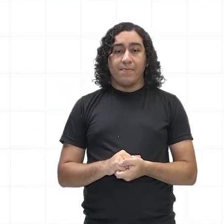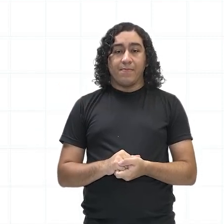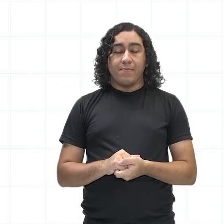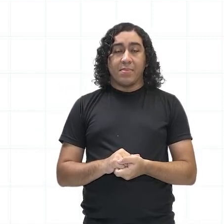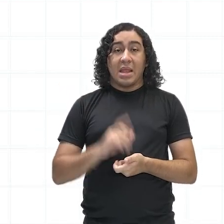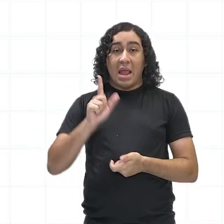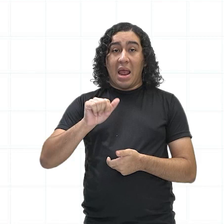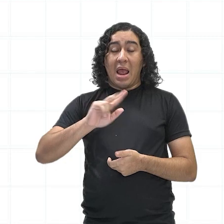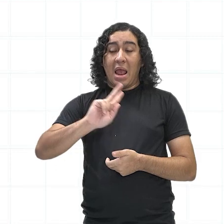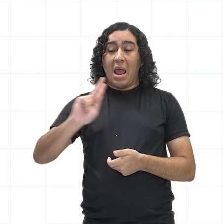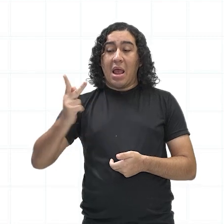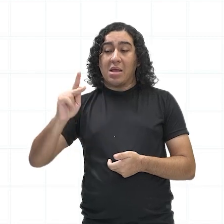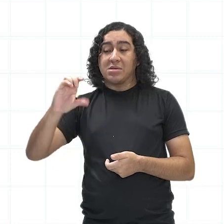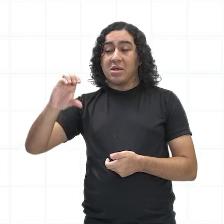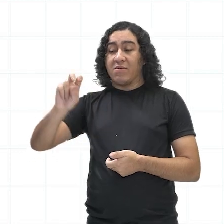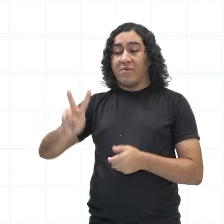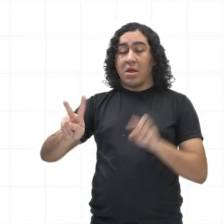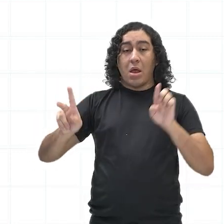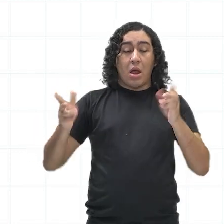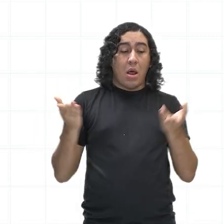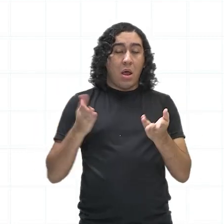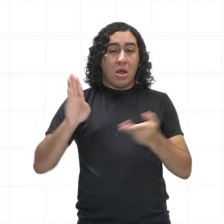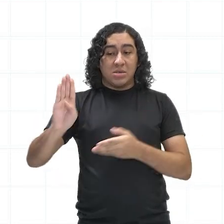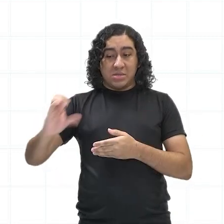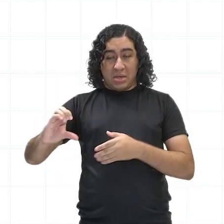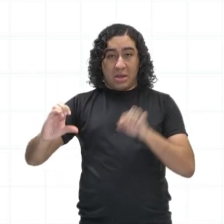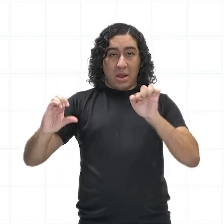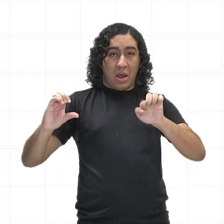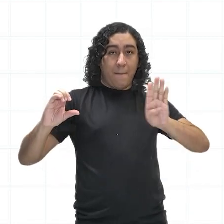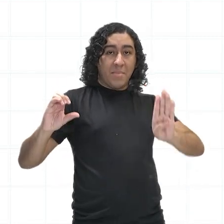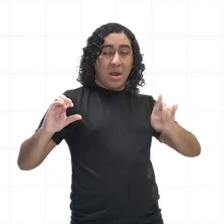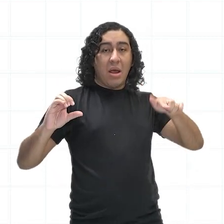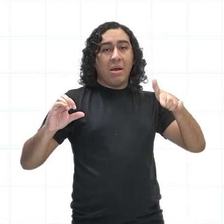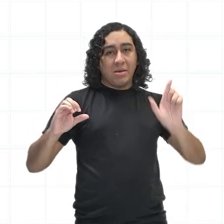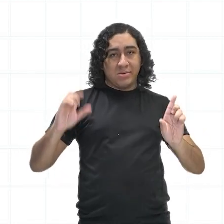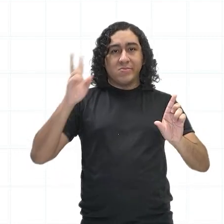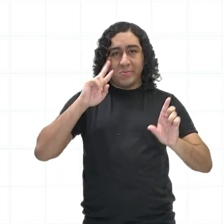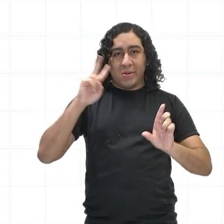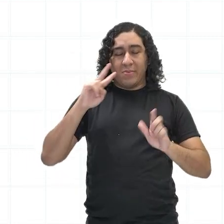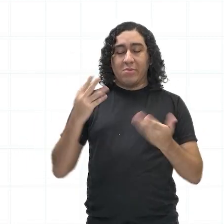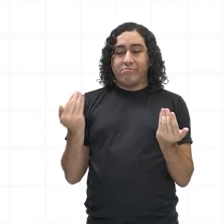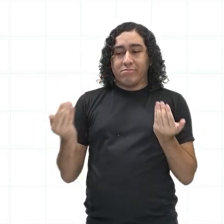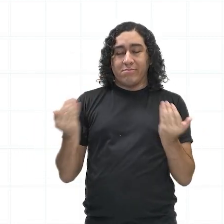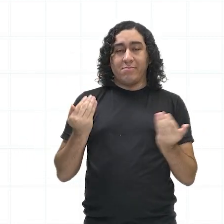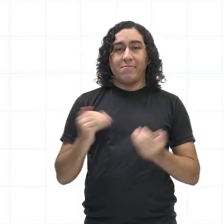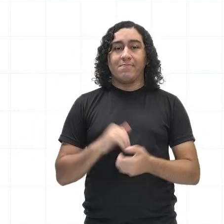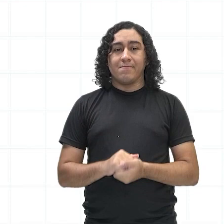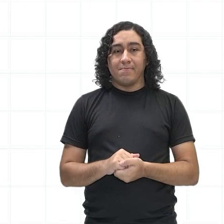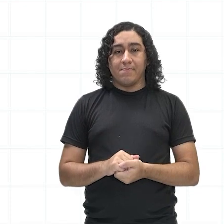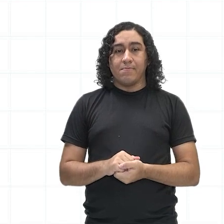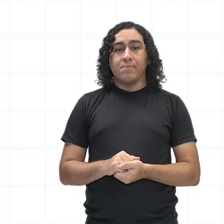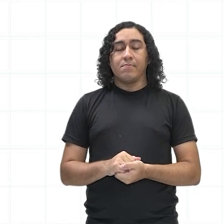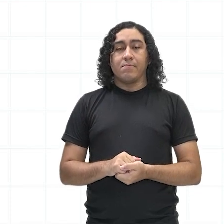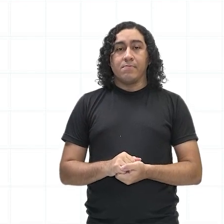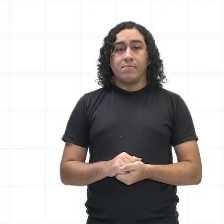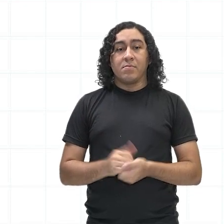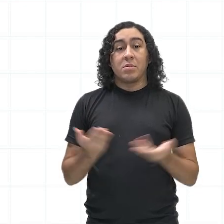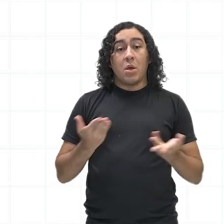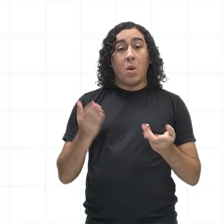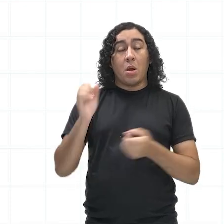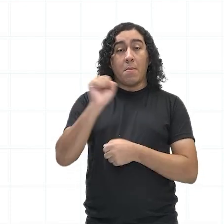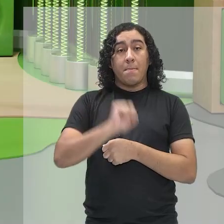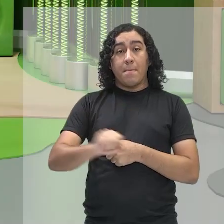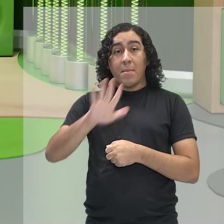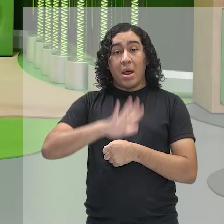a gente viu ali a hepatite B, agora a gente observa um pouco mais da hepatite C. E aí a gente vai observar agora uma imagem para a gente entender